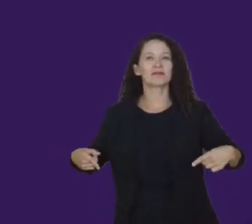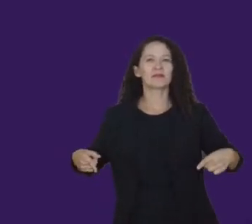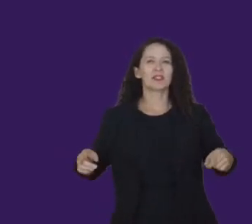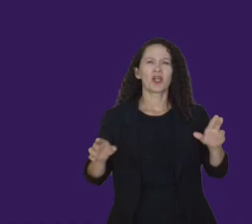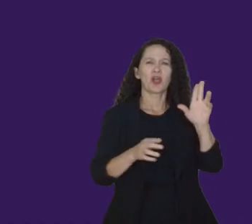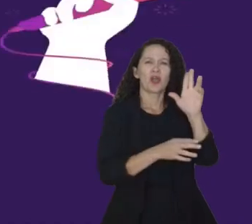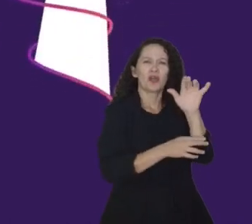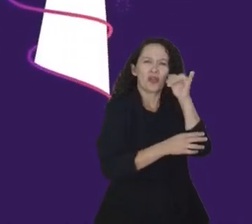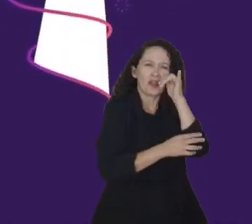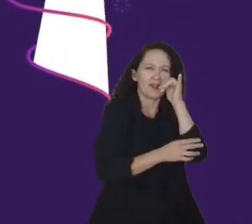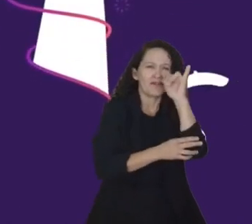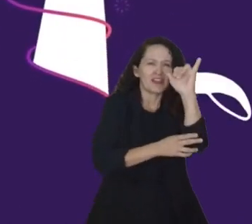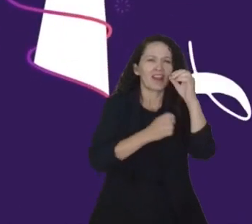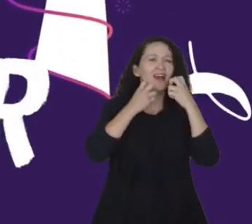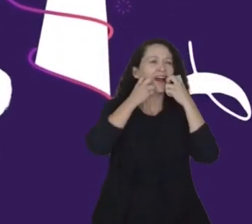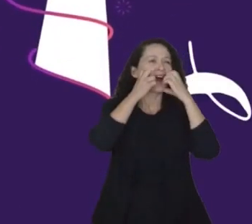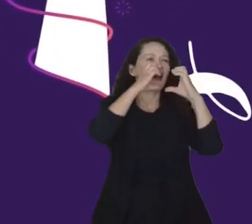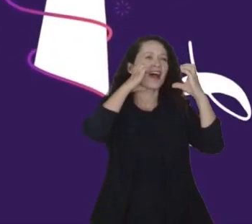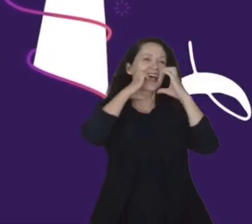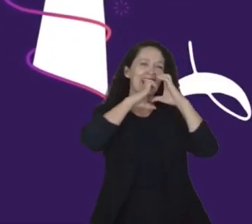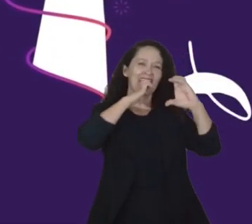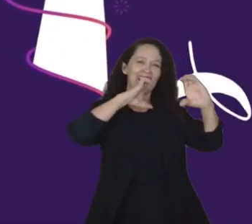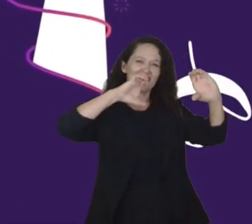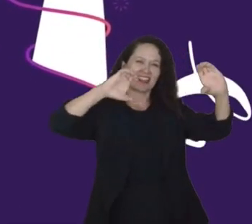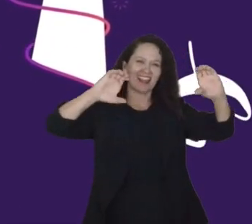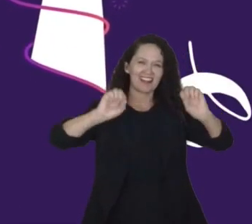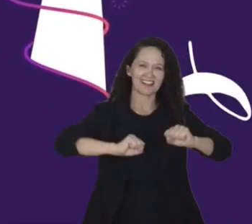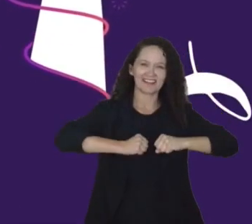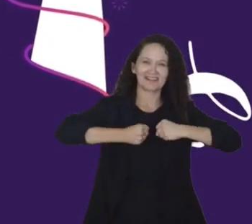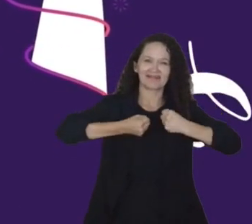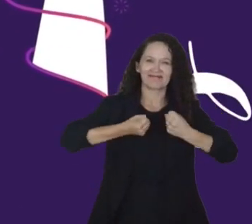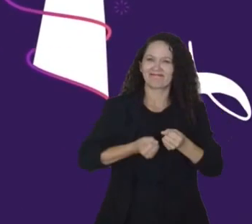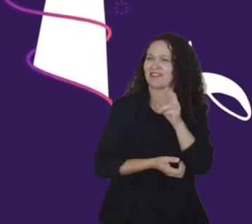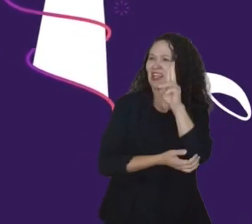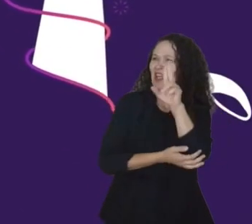Ninguém vai me impedir de cantar e lutar.